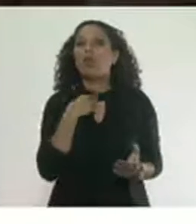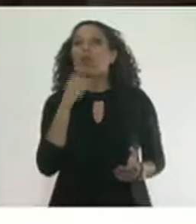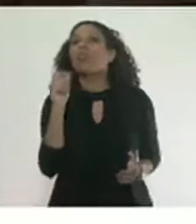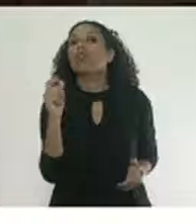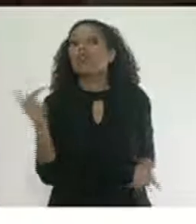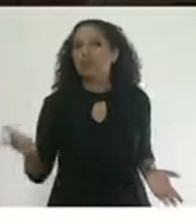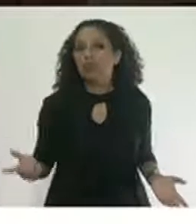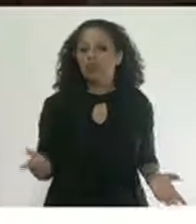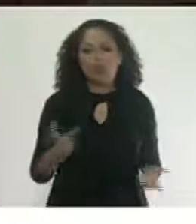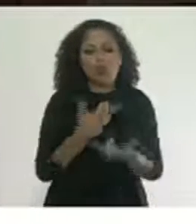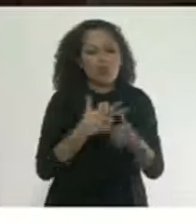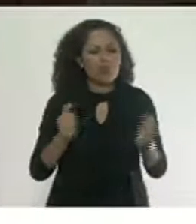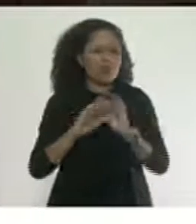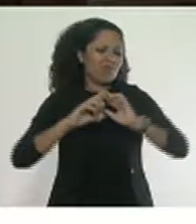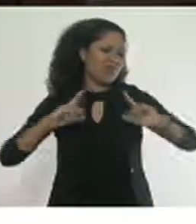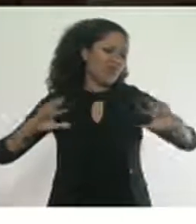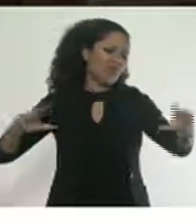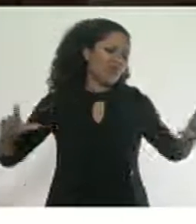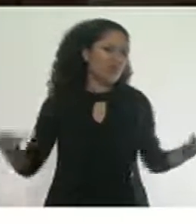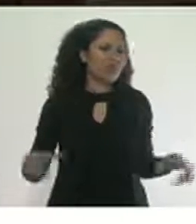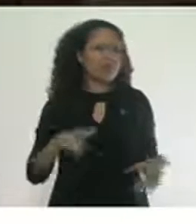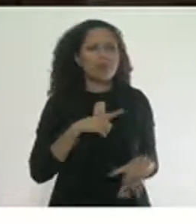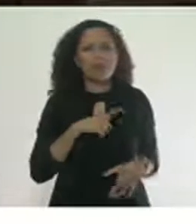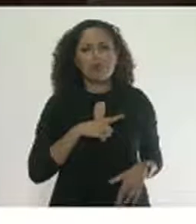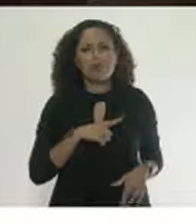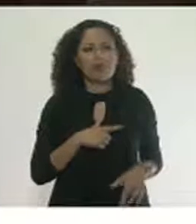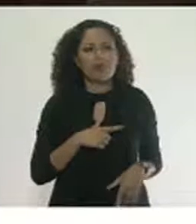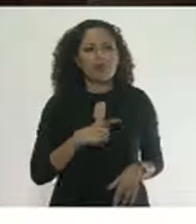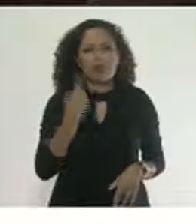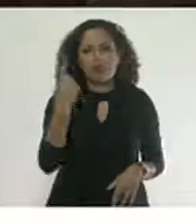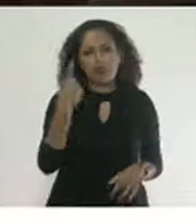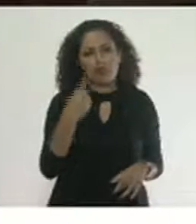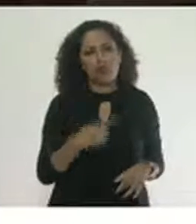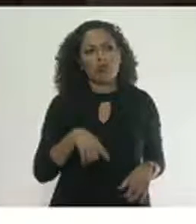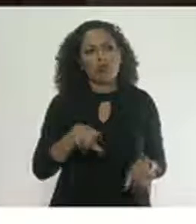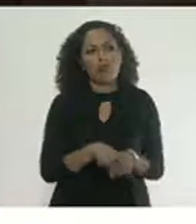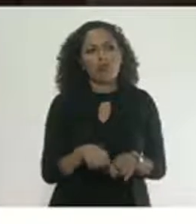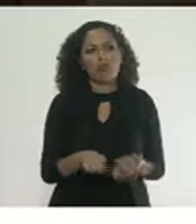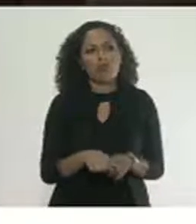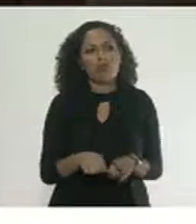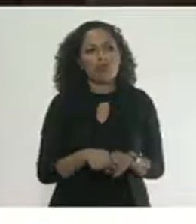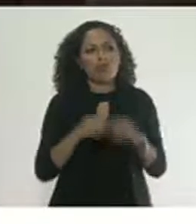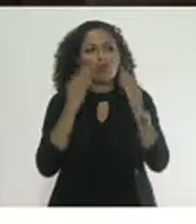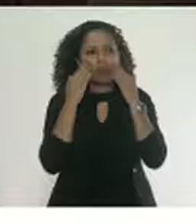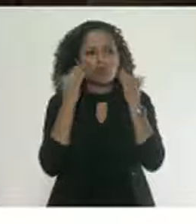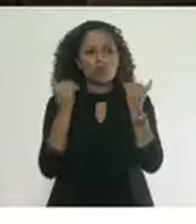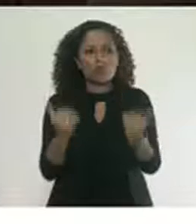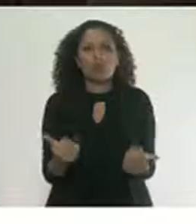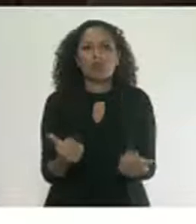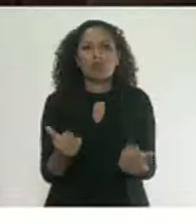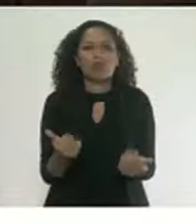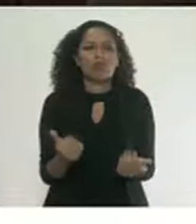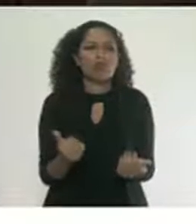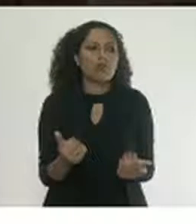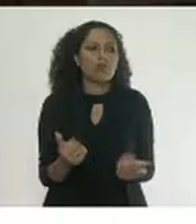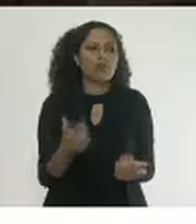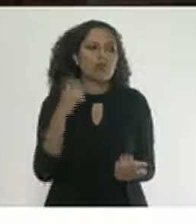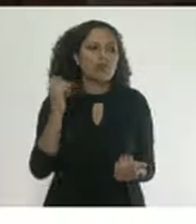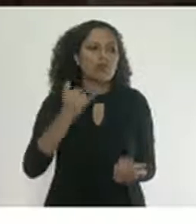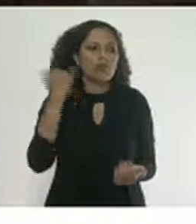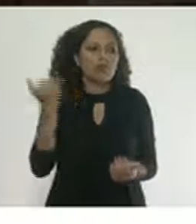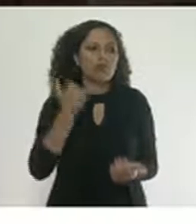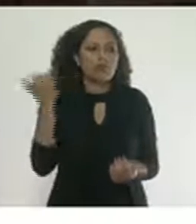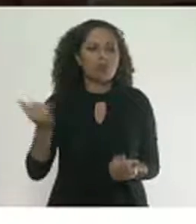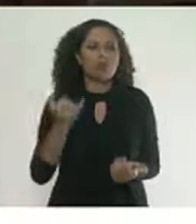são várias orientações e uma delas também mostra a